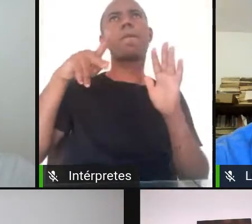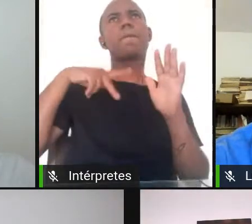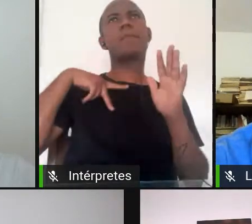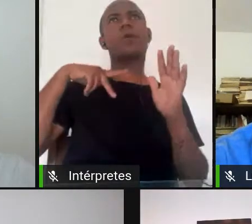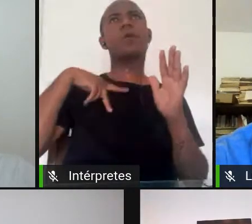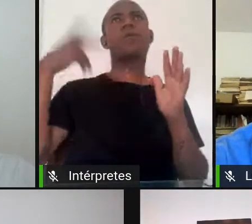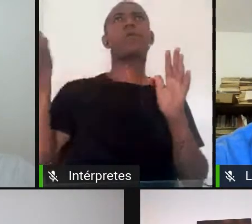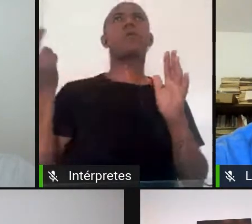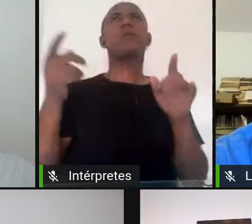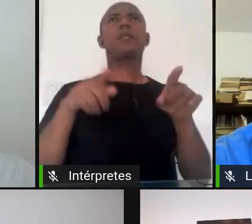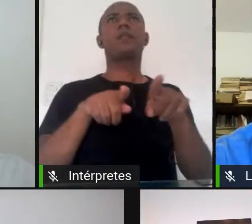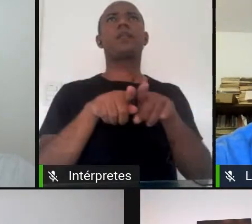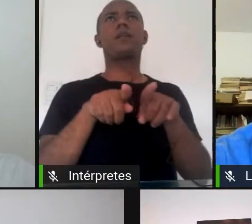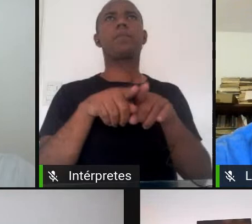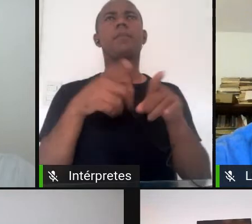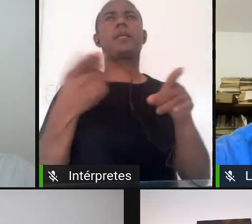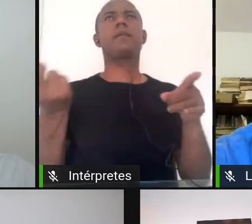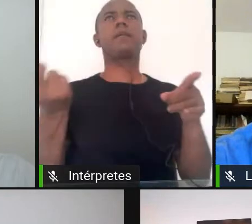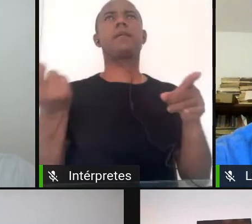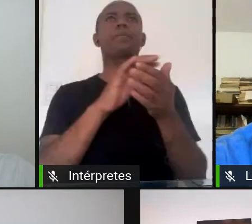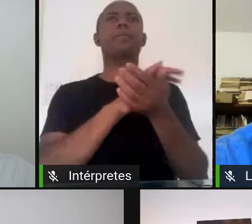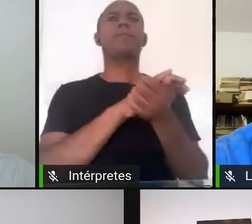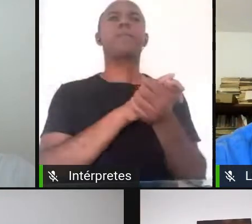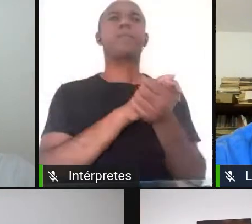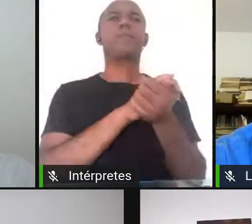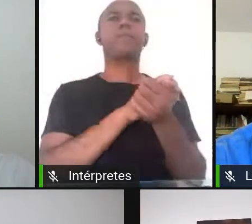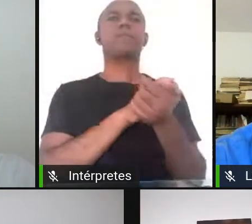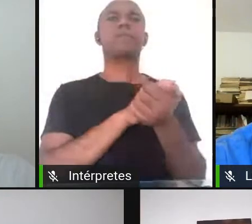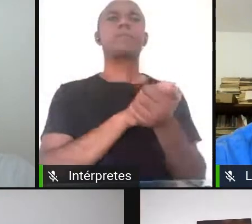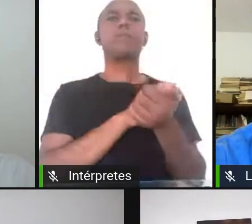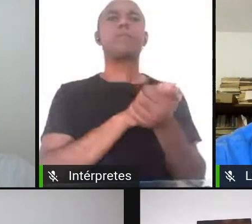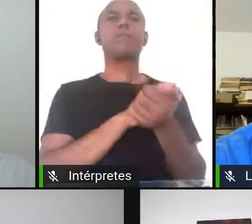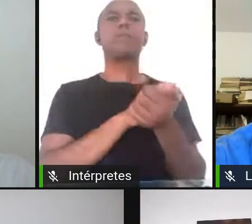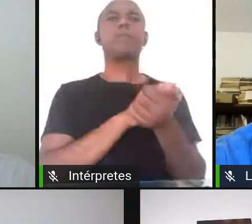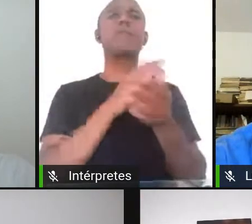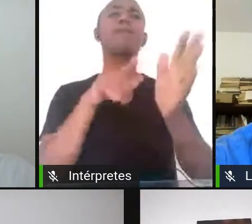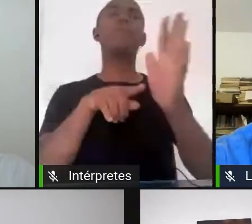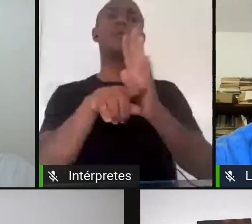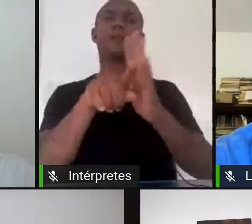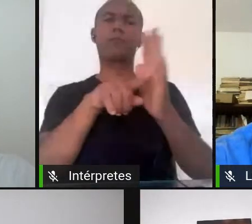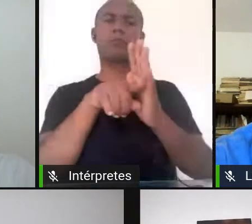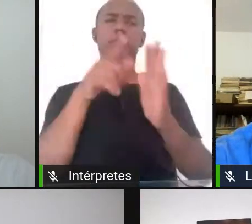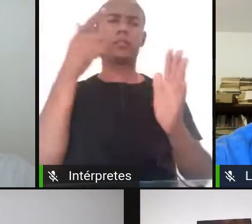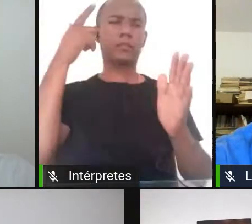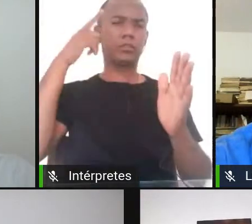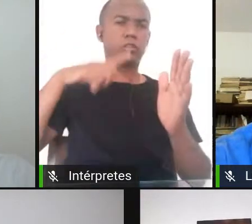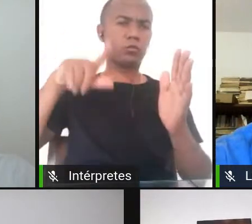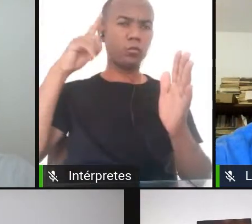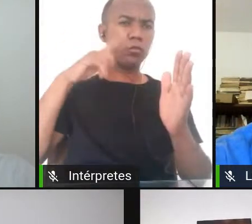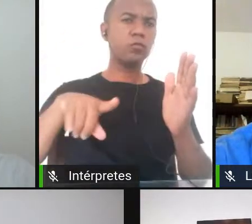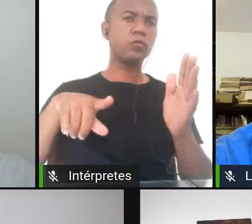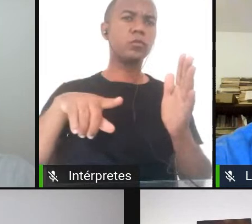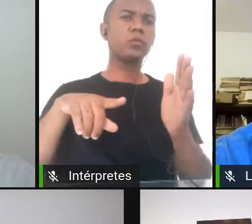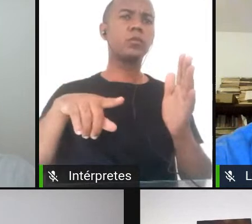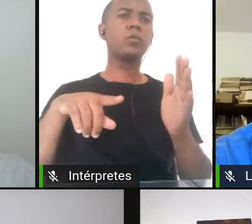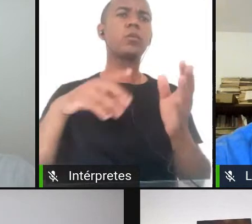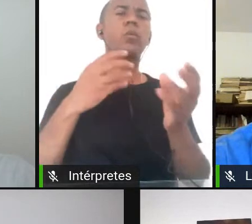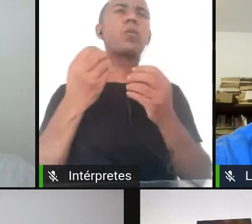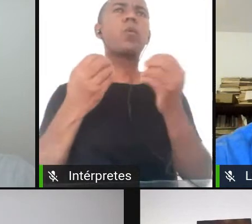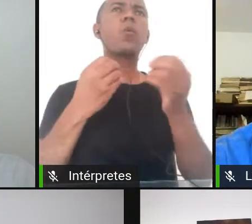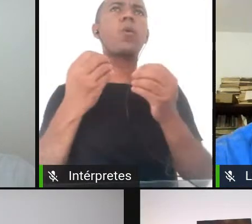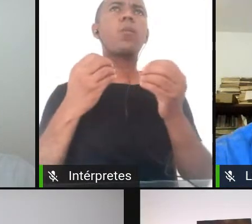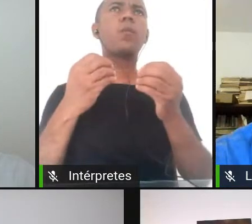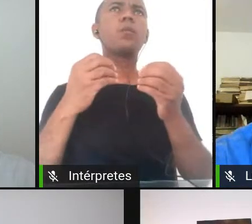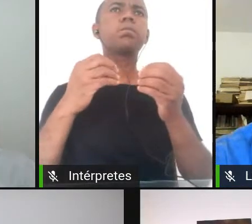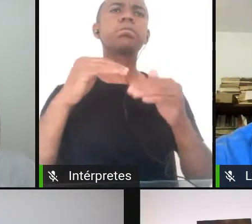momento. Voltando à minha pergunta, a sua escrita é de construção ou de reconstrução? A minha escrita é uma